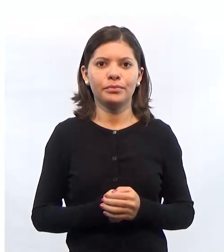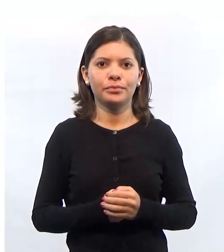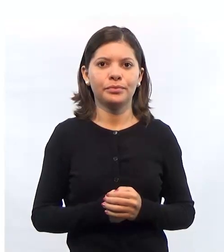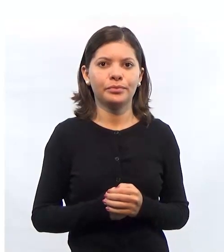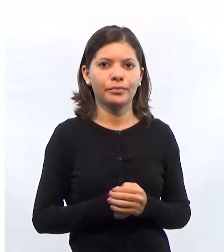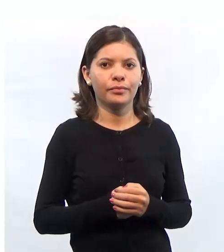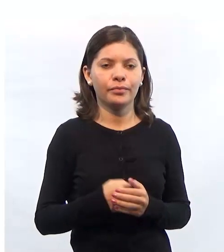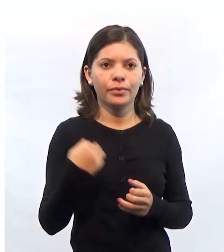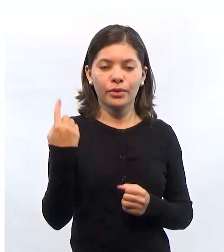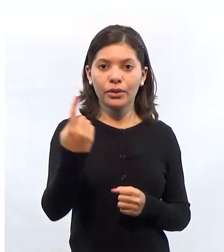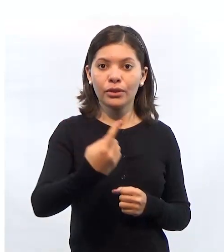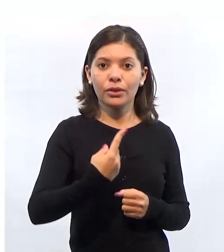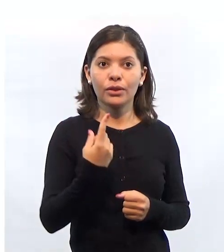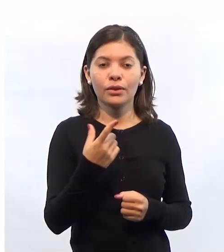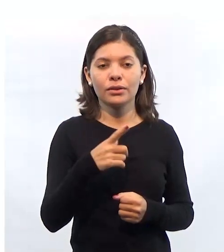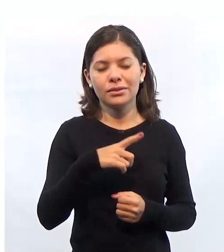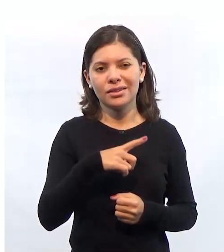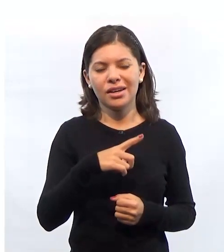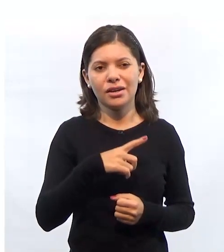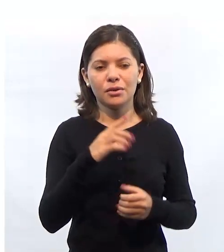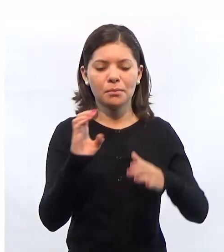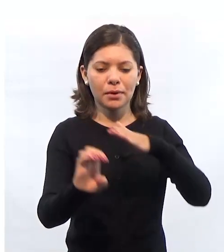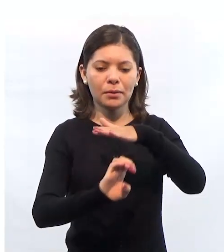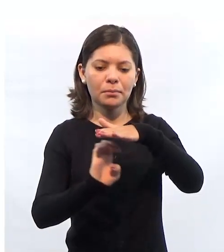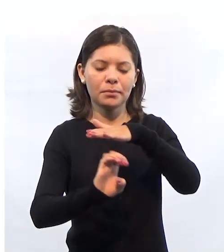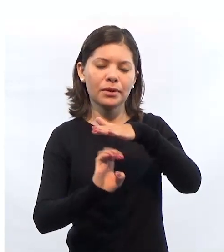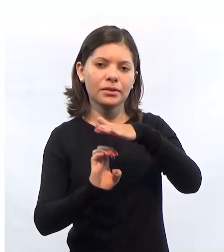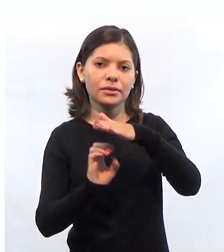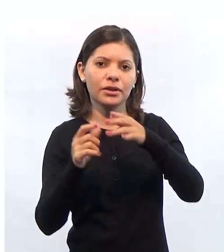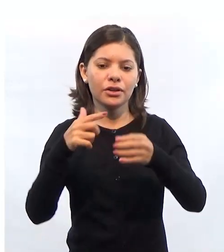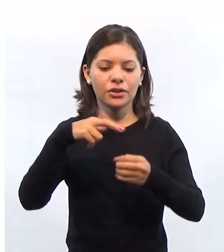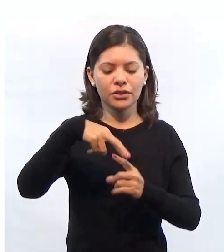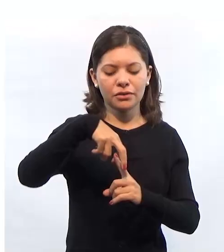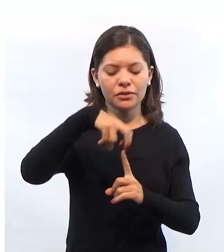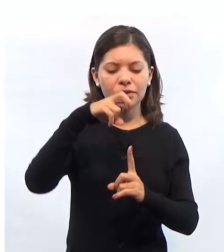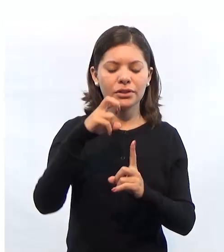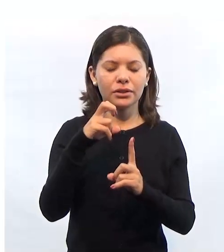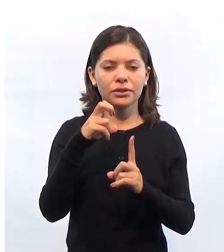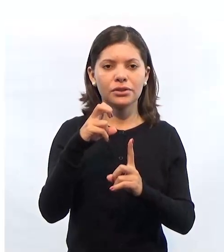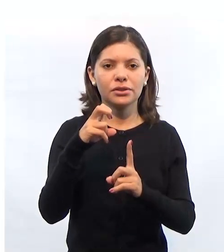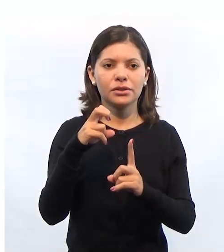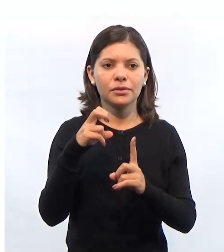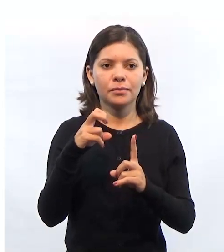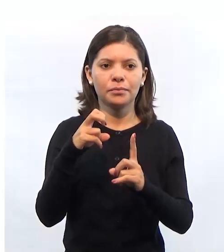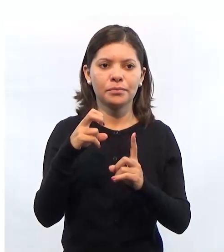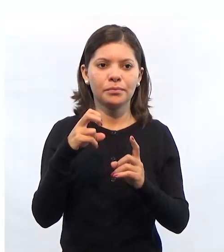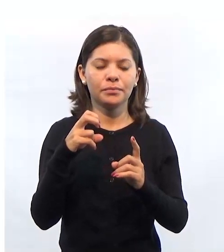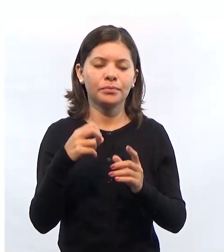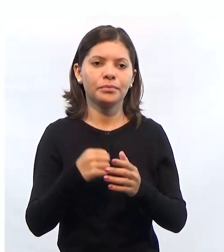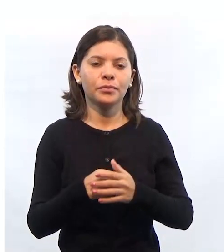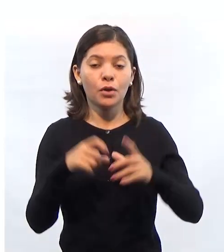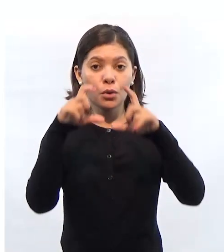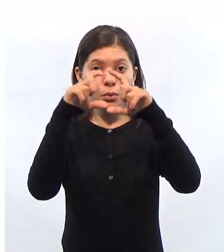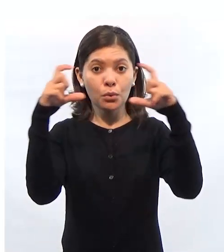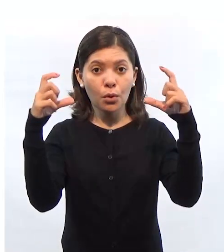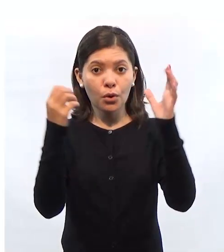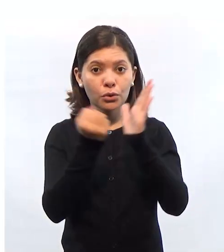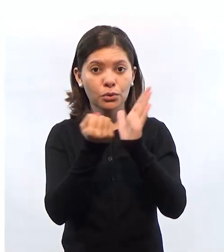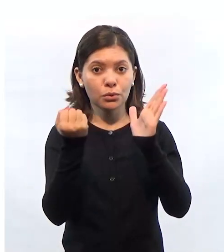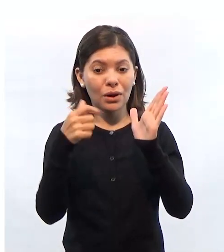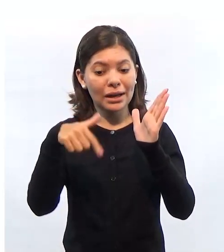empresa de refrigerante as embalagens dela e dizem olha aqui nessa garrafa